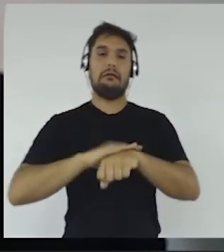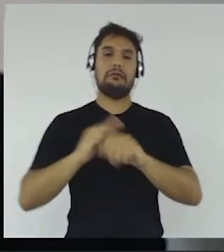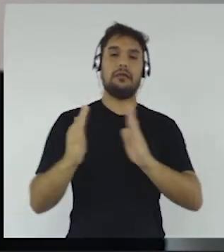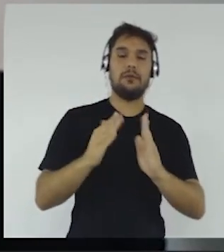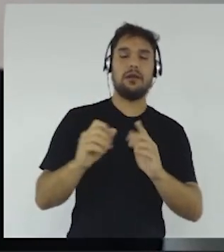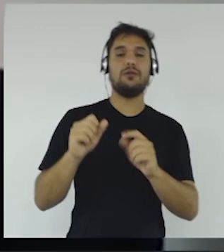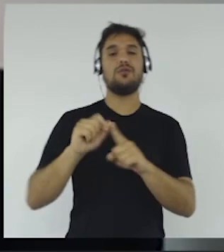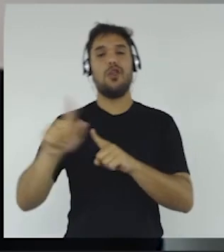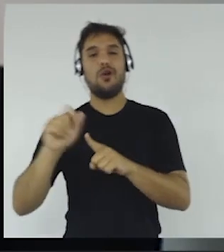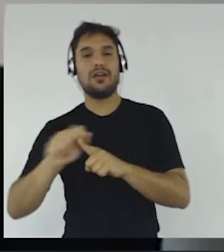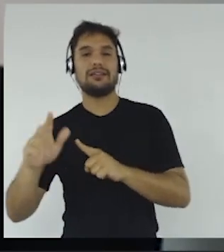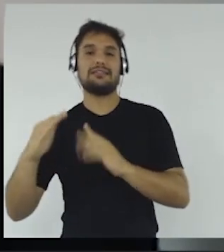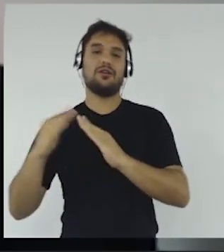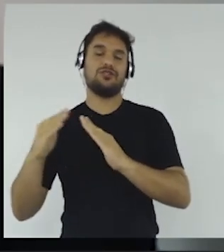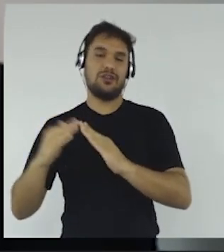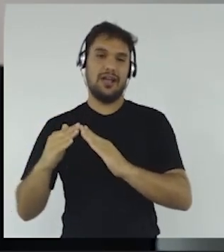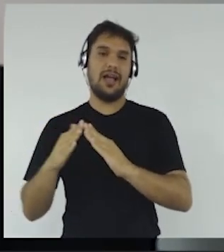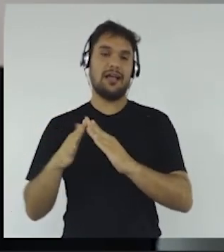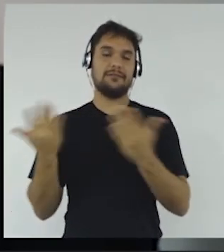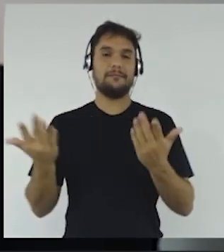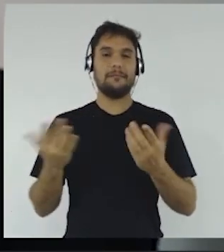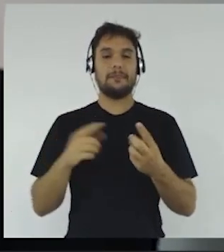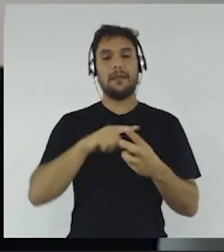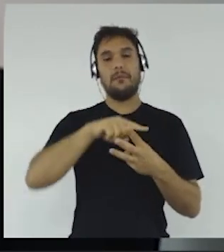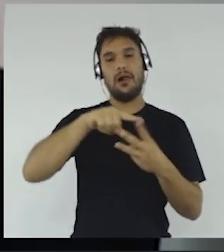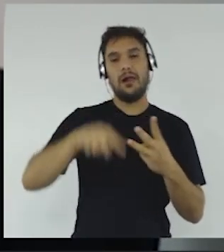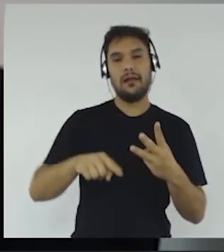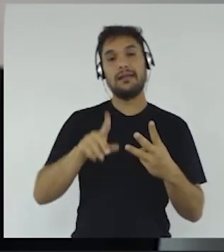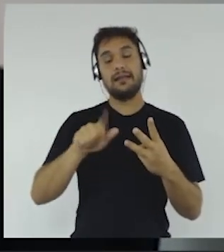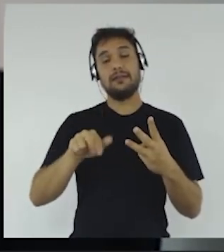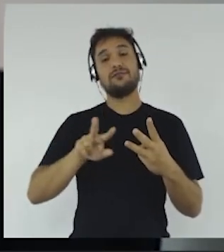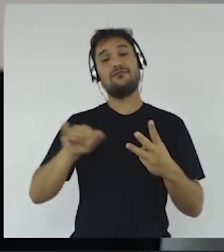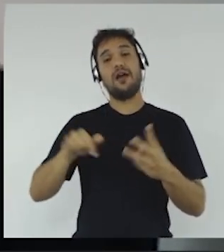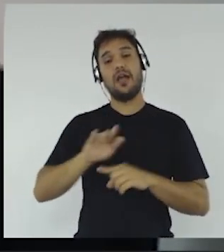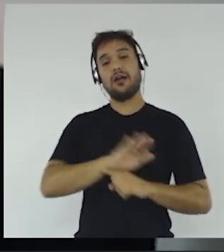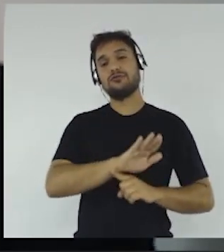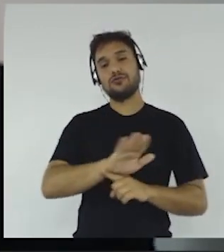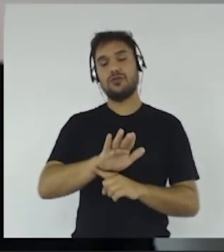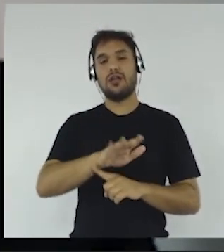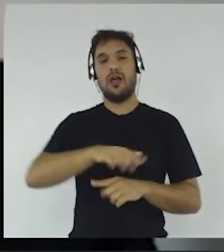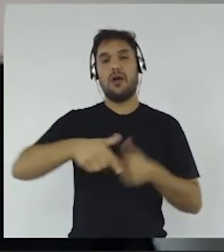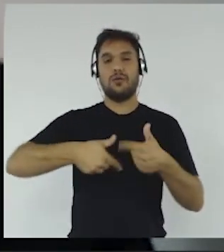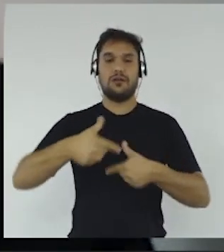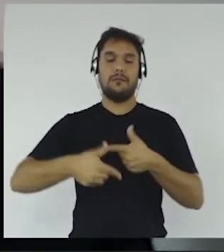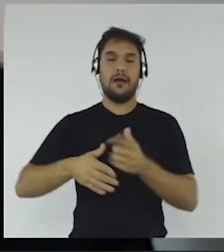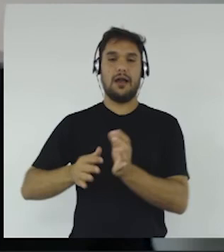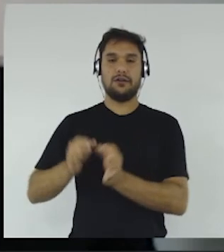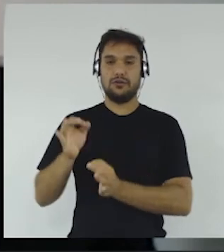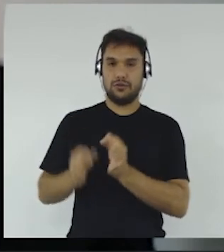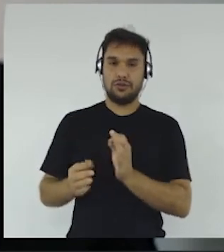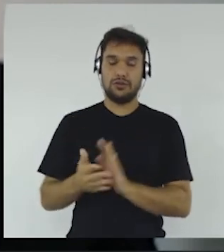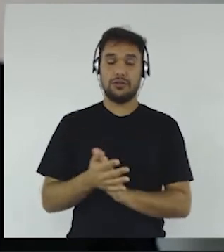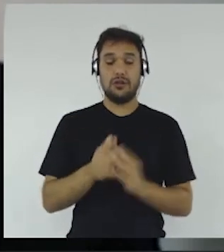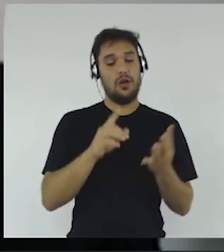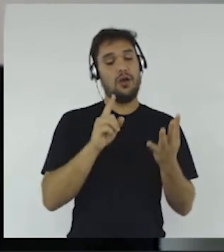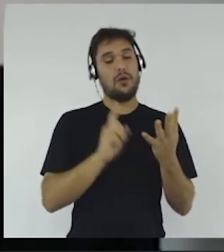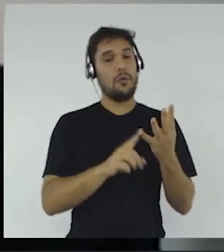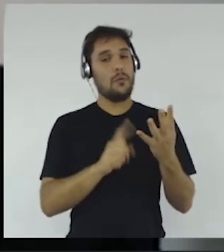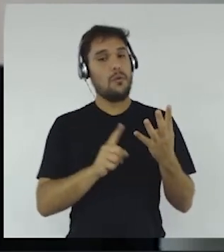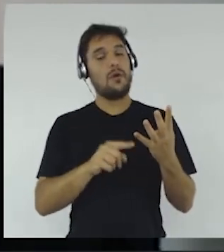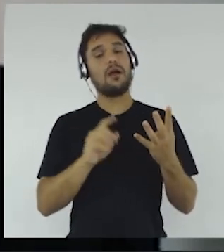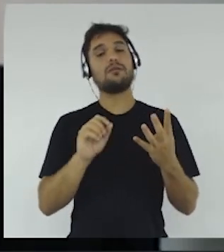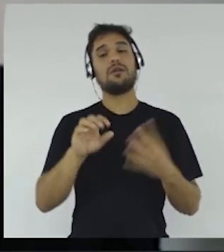por certo, facilitaria muito o trabalho dos juízes e advogados. A quarta e última bandeira é a que